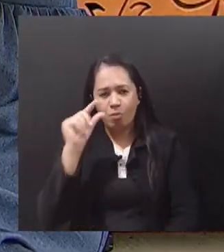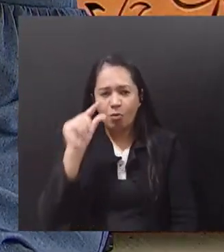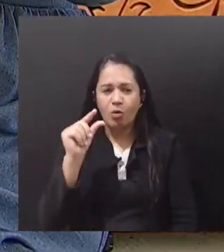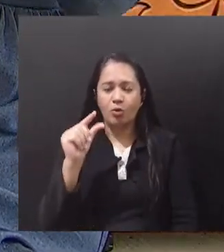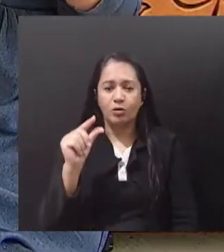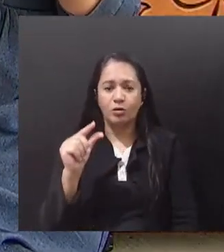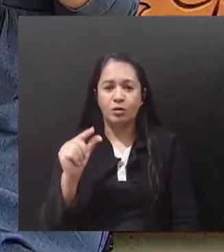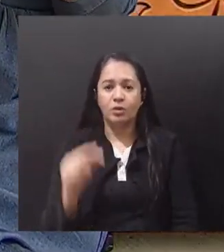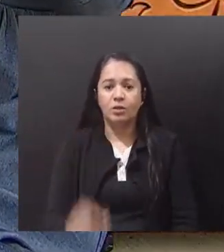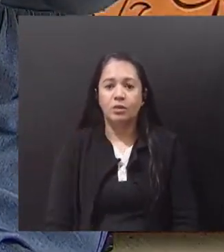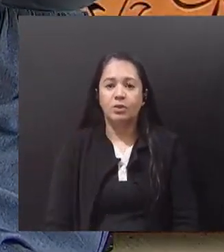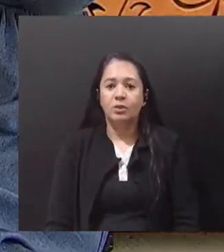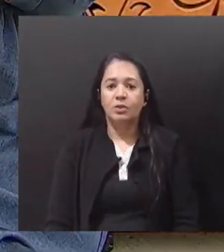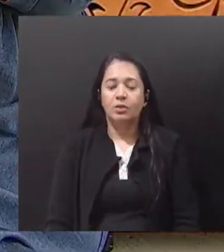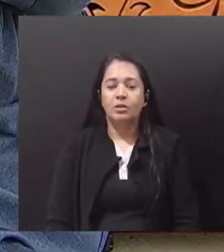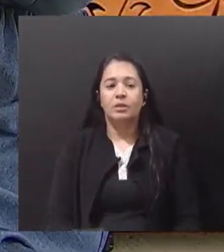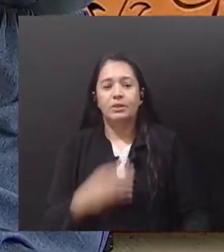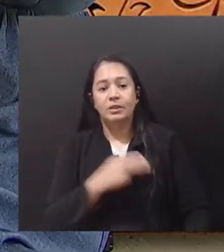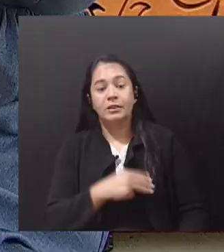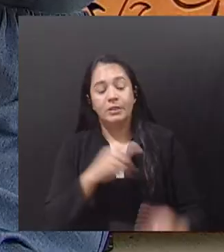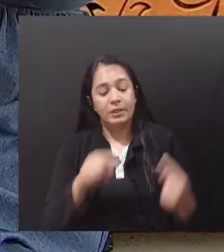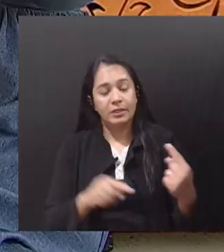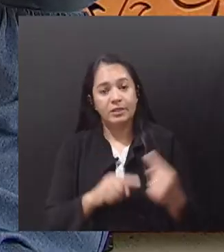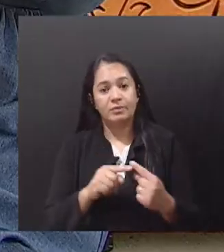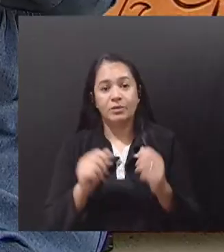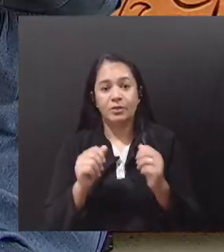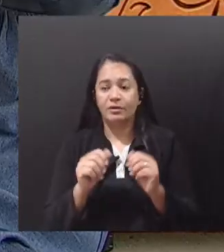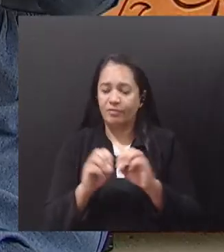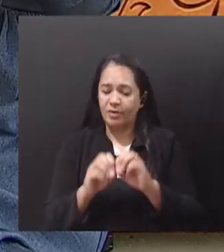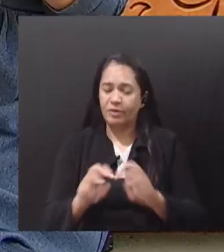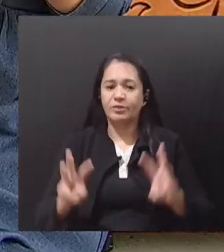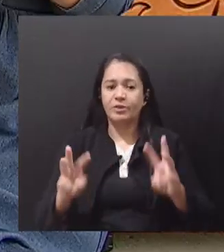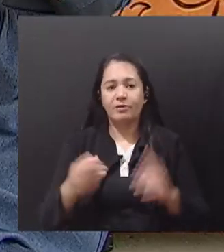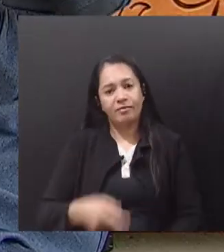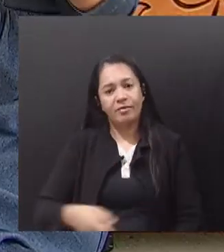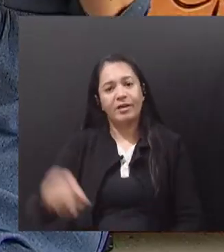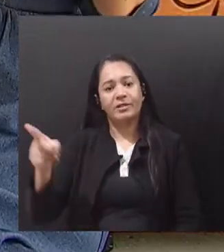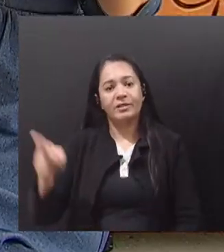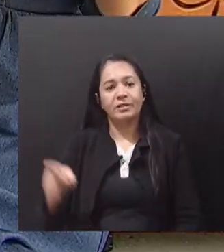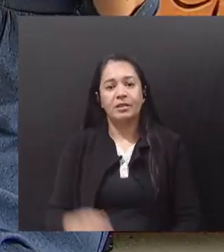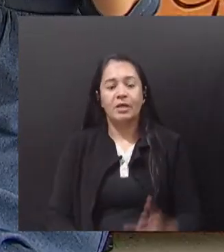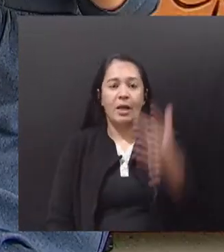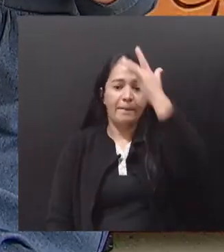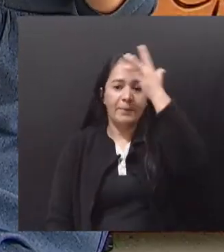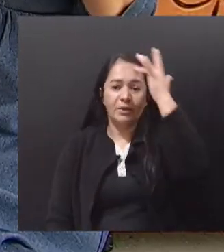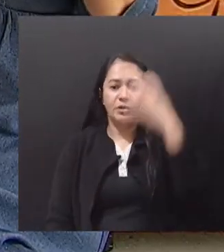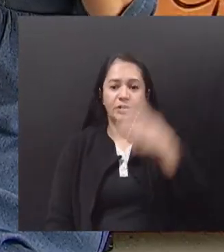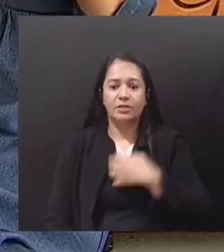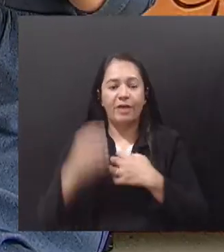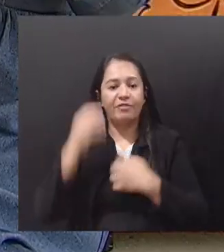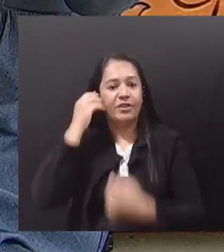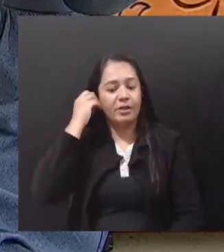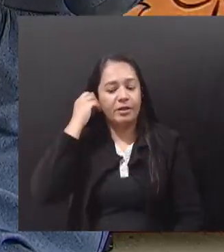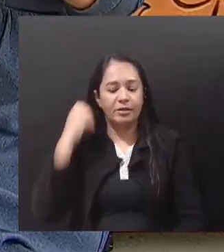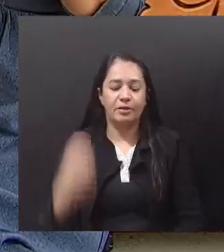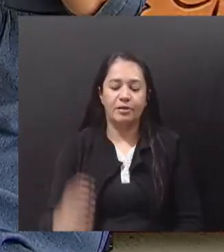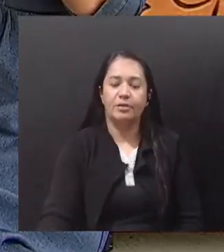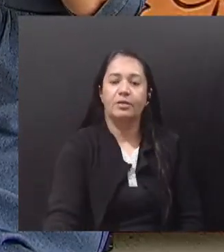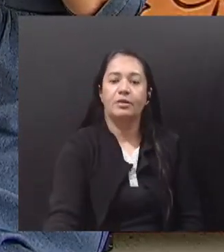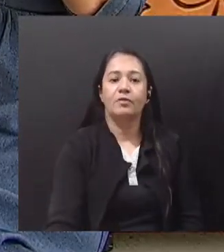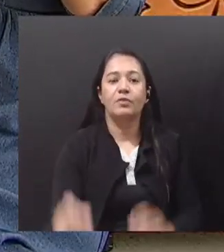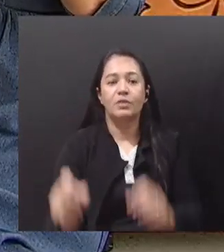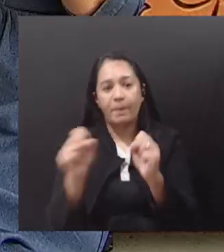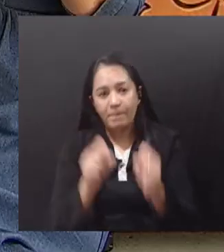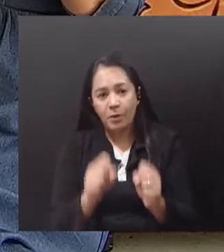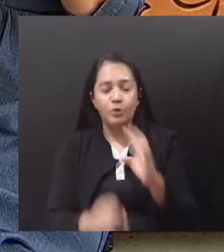pouco dessas missões. Entre lá no site, tente ver de que forma você pode contribuir também, você pode